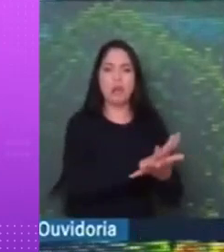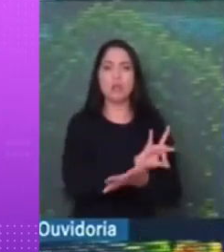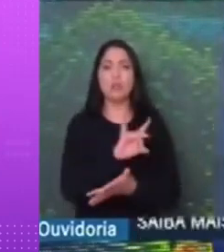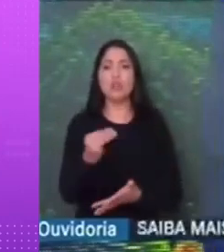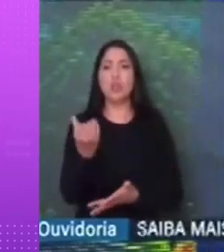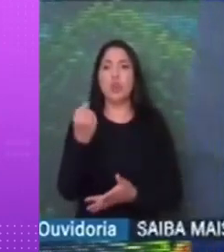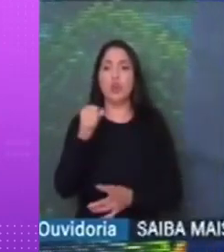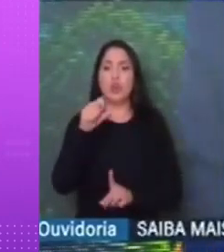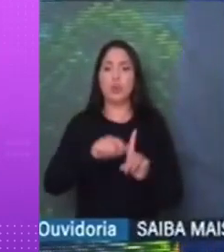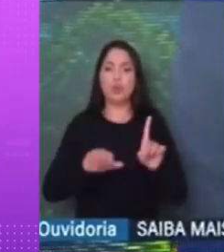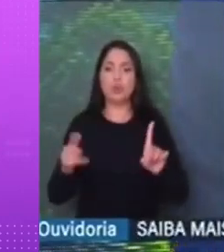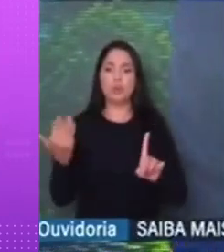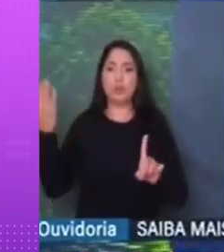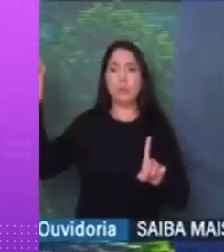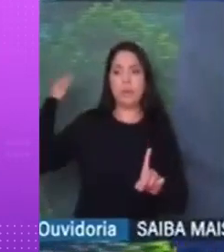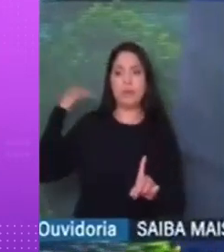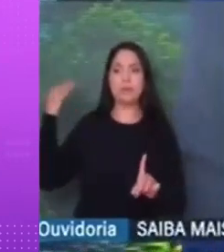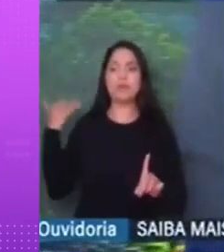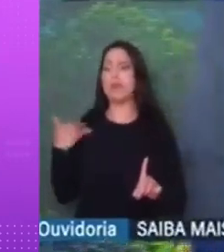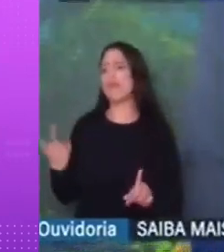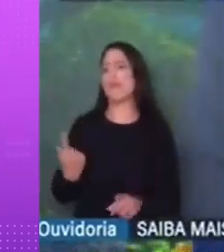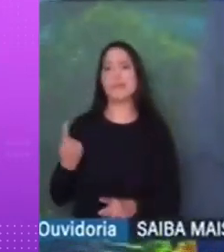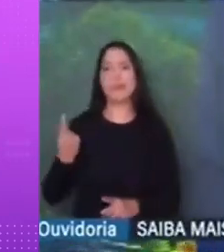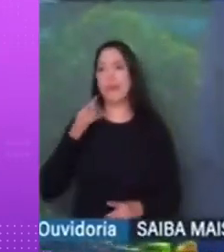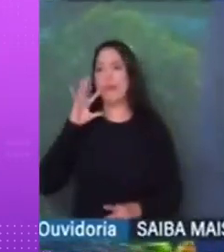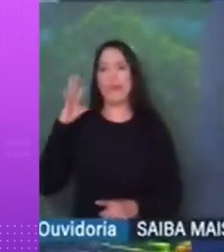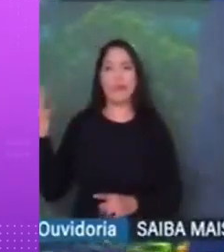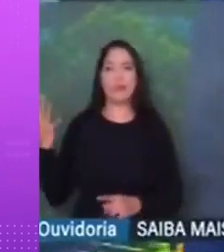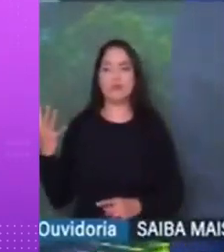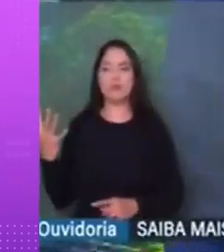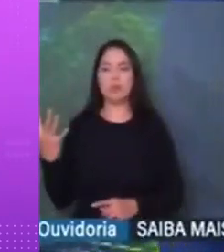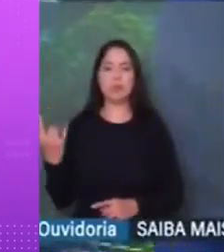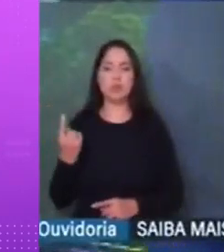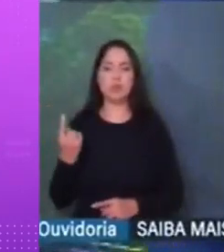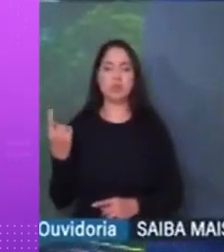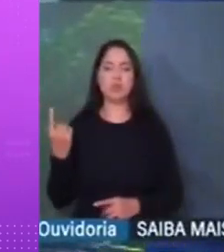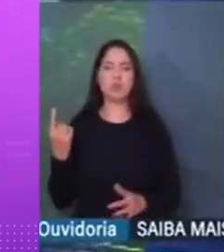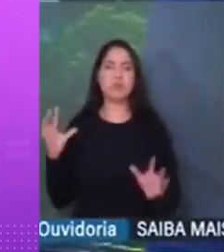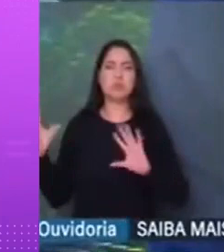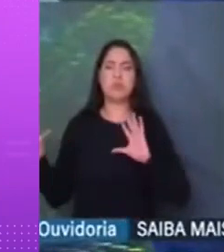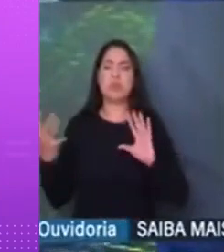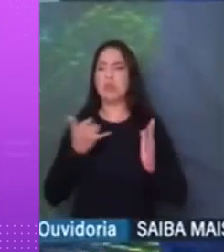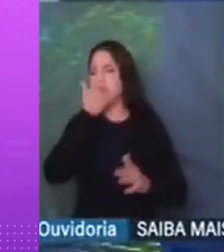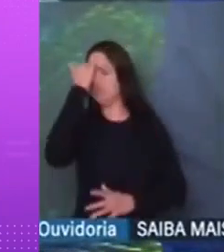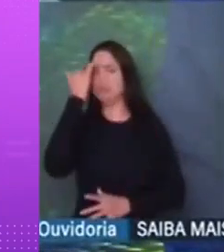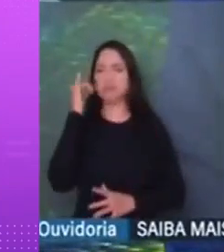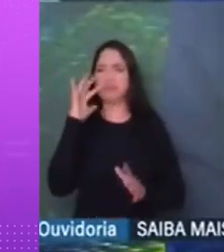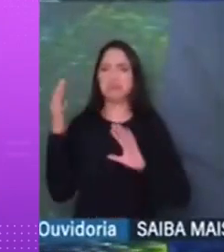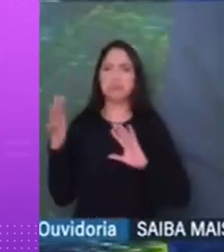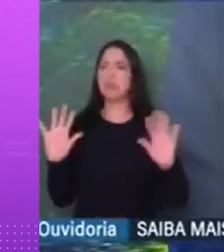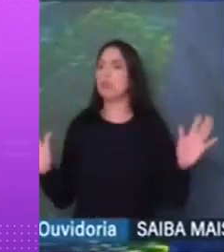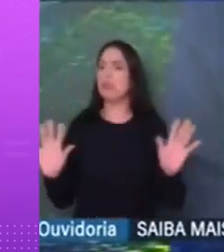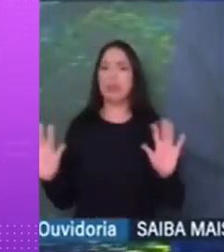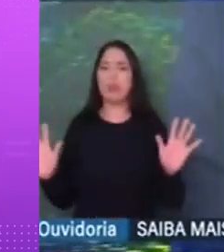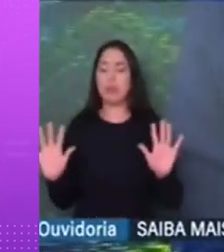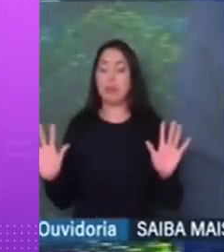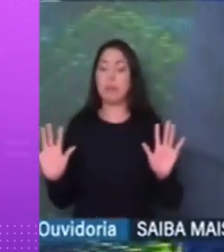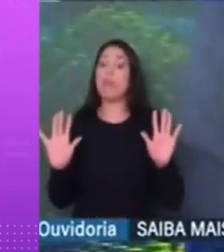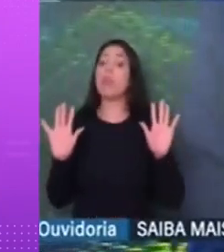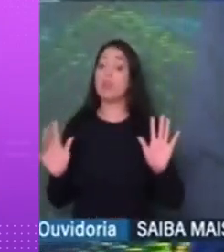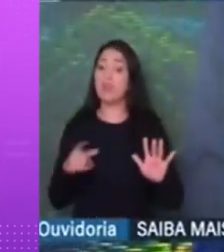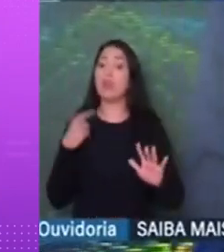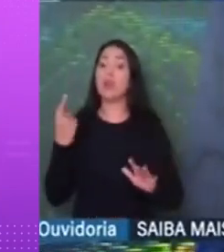paranaense. E Curitiba se envolveu em uma polêmica nacional. A Secretaria de Inclusão Social de Balneário Camboriú, em Santa